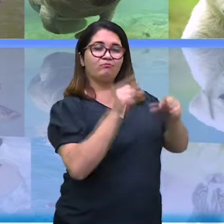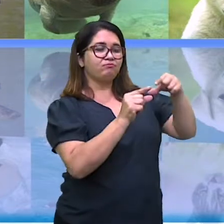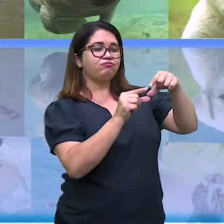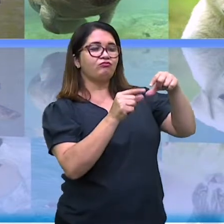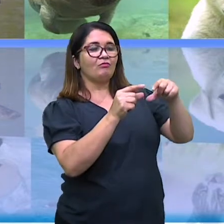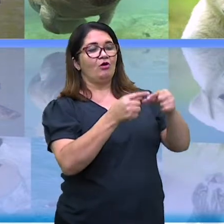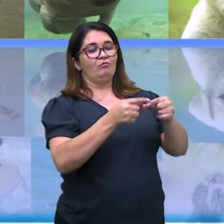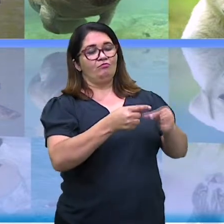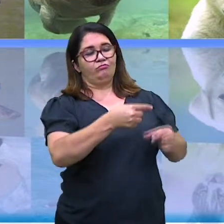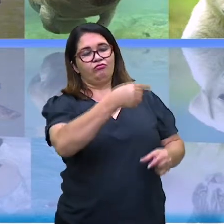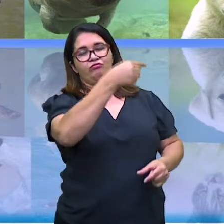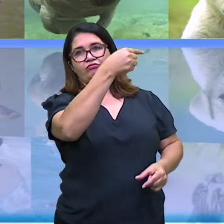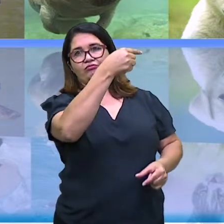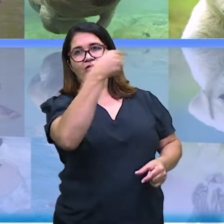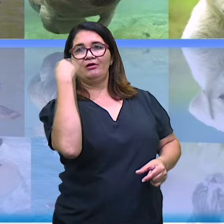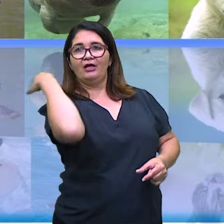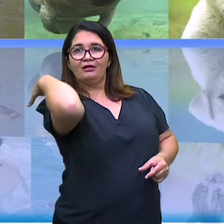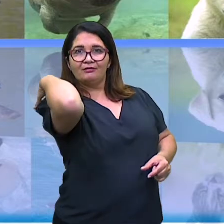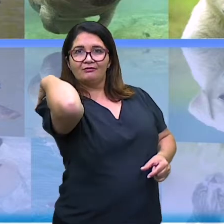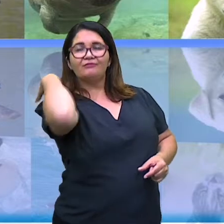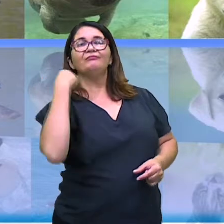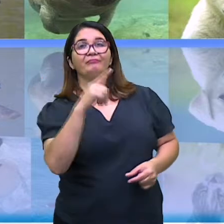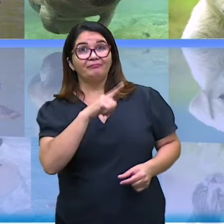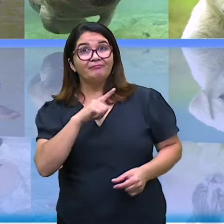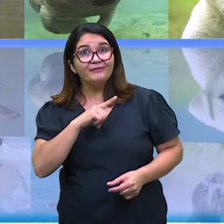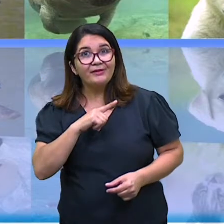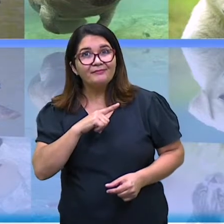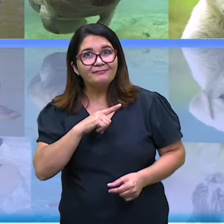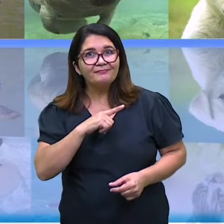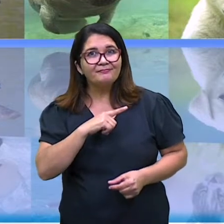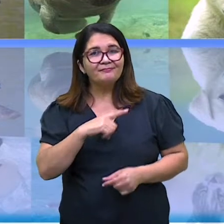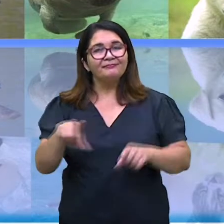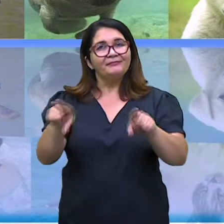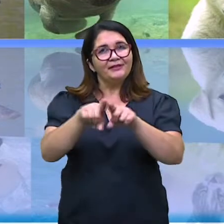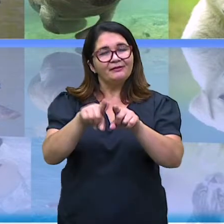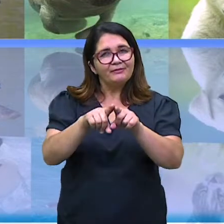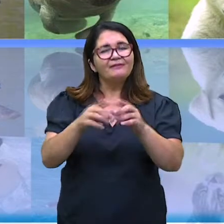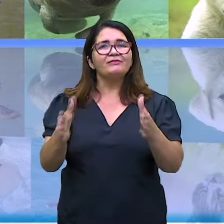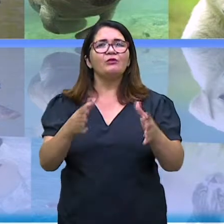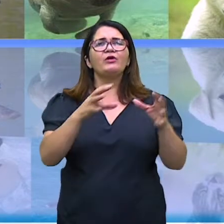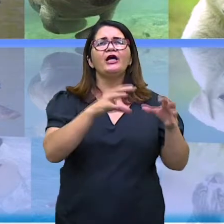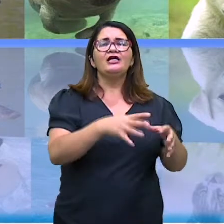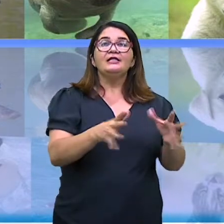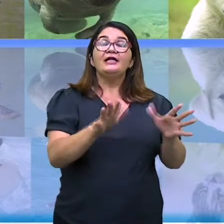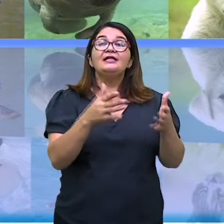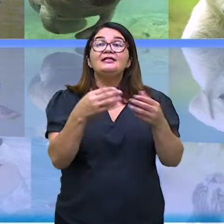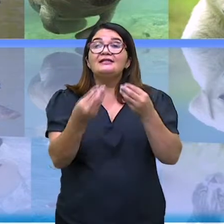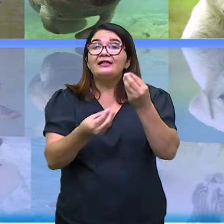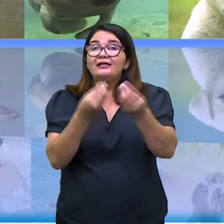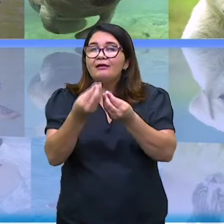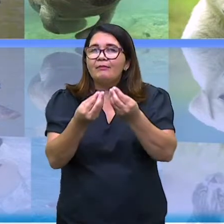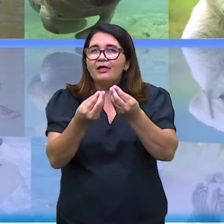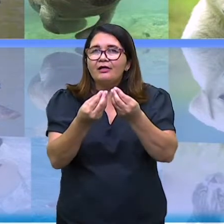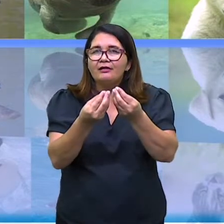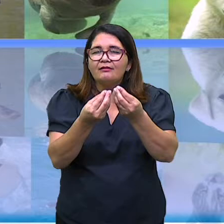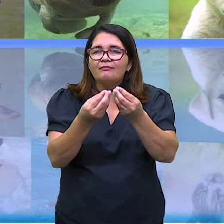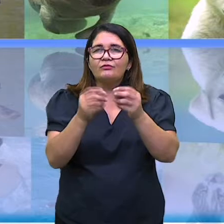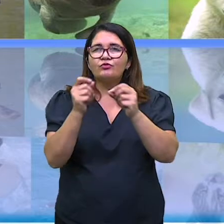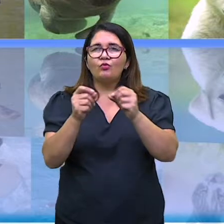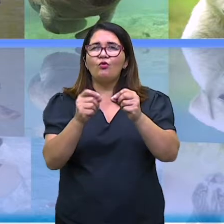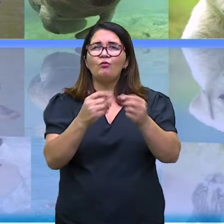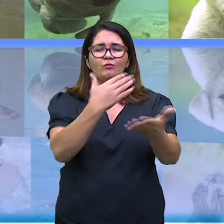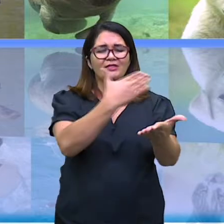são divididos em várias subfamílias, em classes diferentes, não é